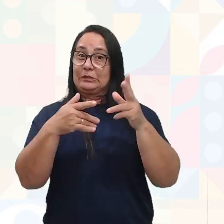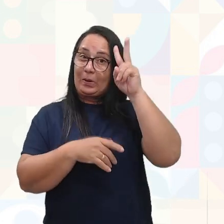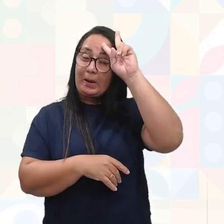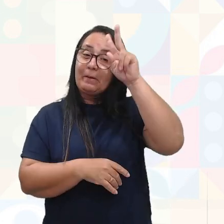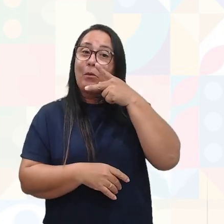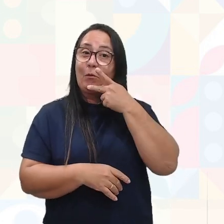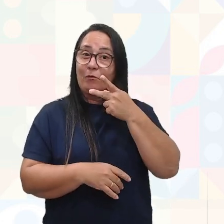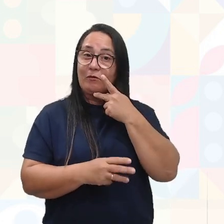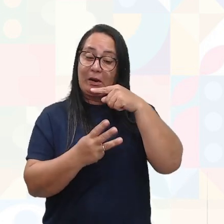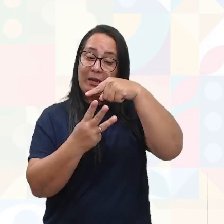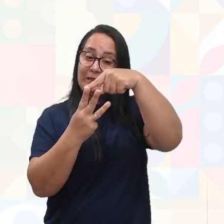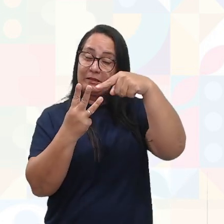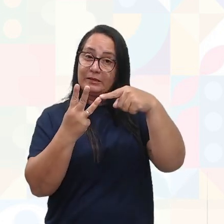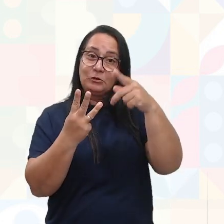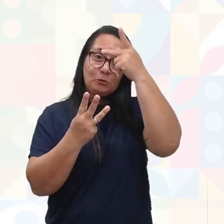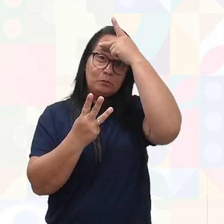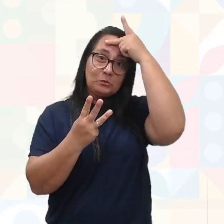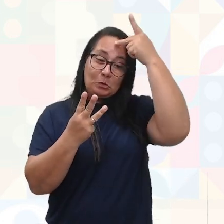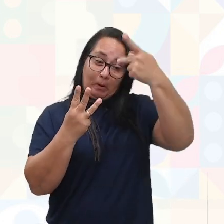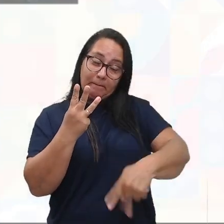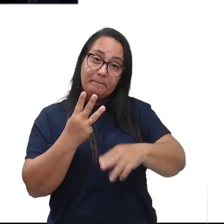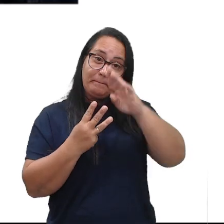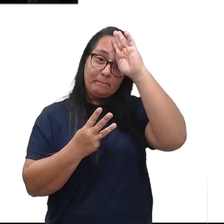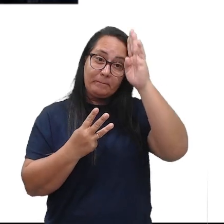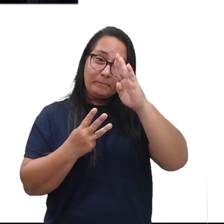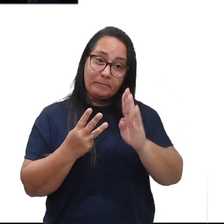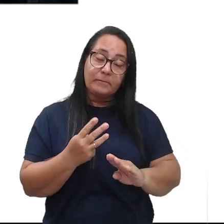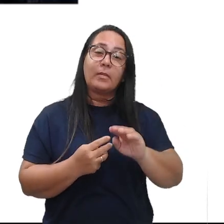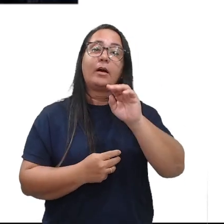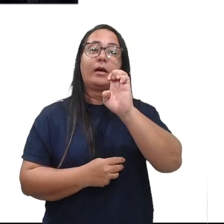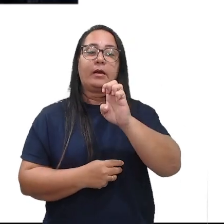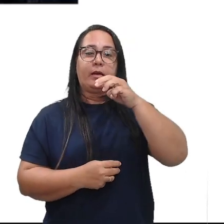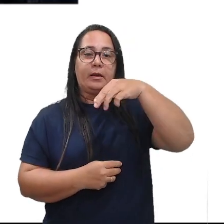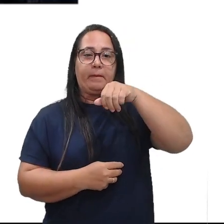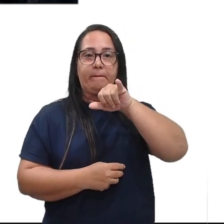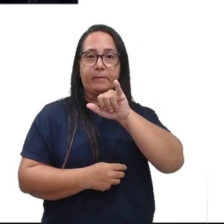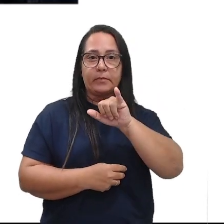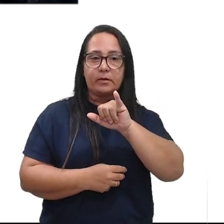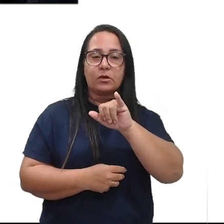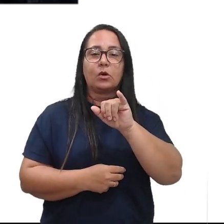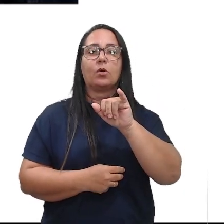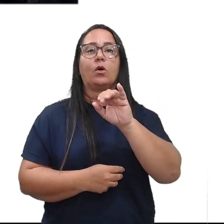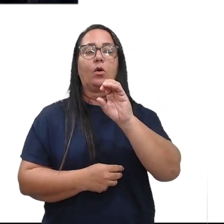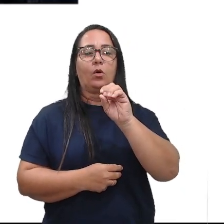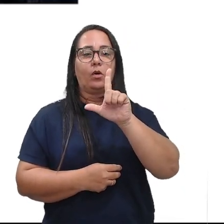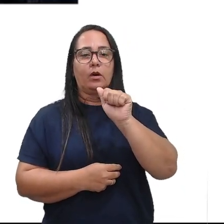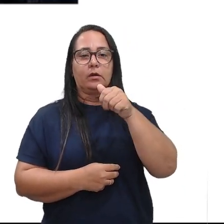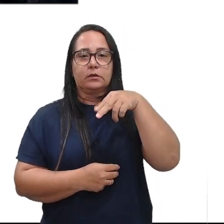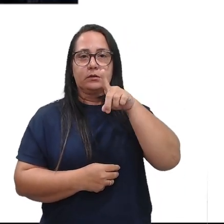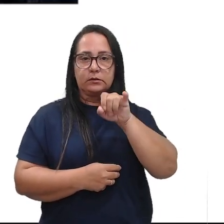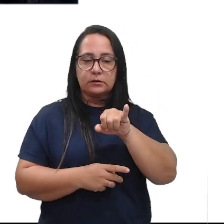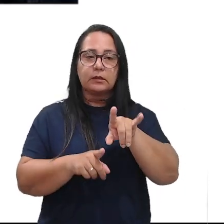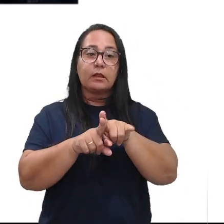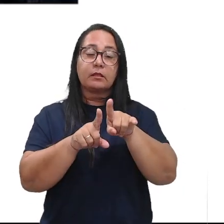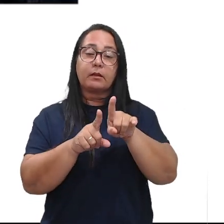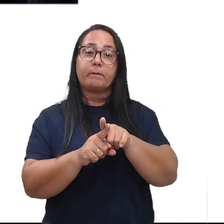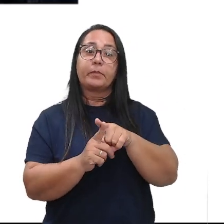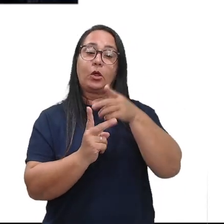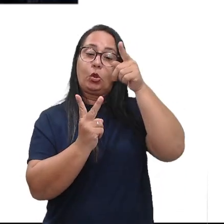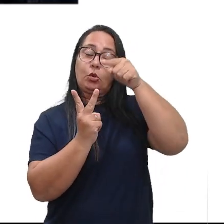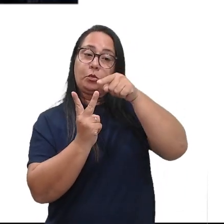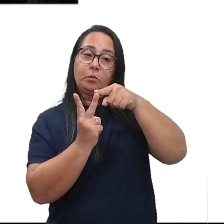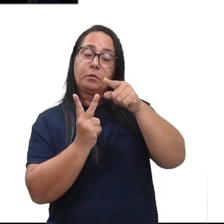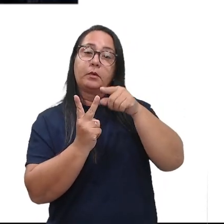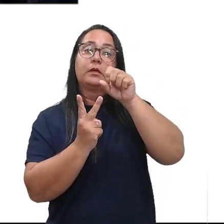falei daquelas 3 pessoas, que é Eni Orlandi, que está aqui do lado esquerdo da tela. Ao centro da tela está o